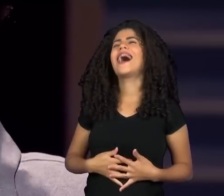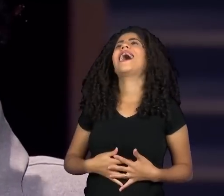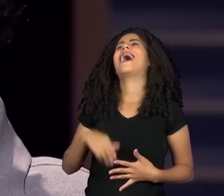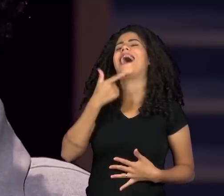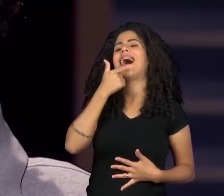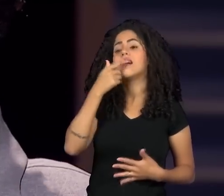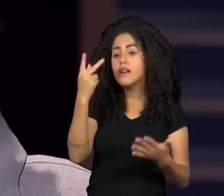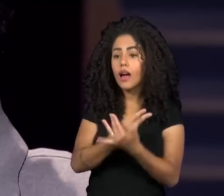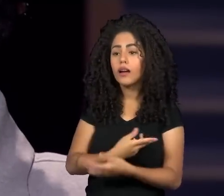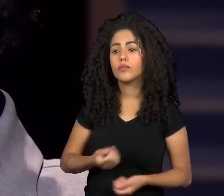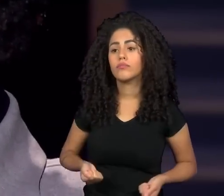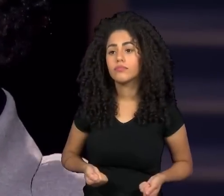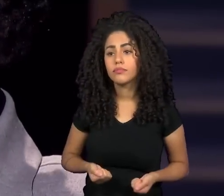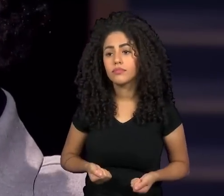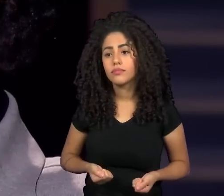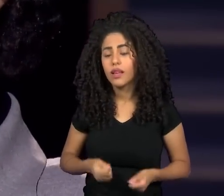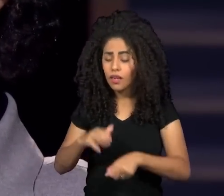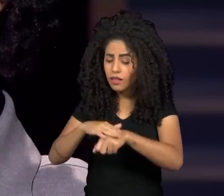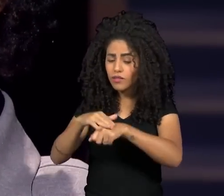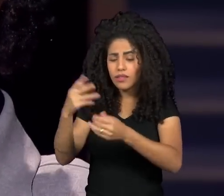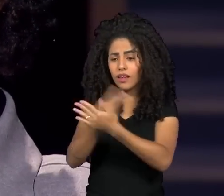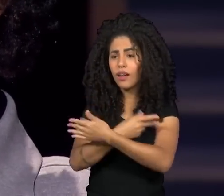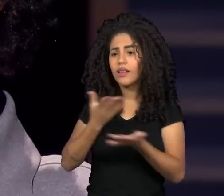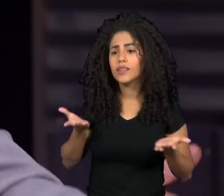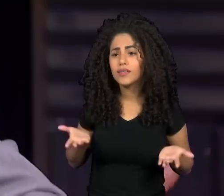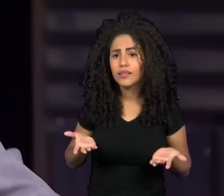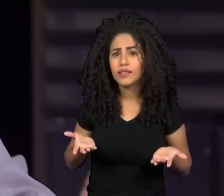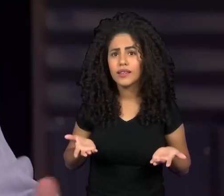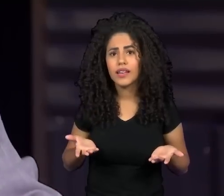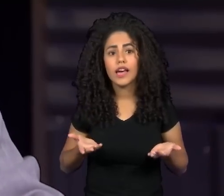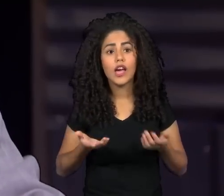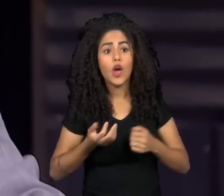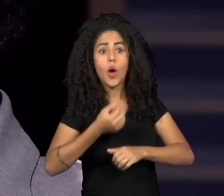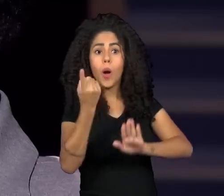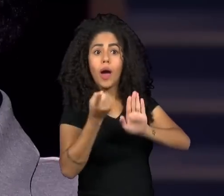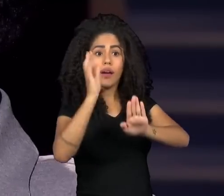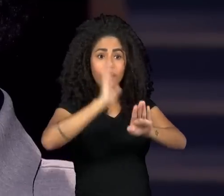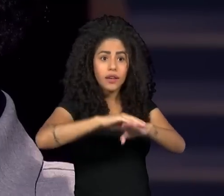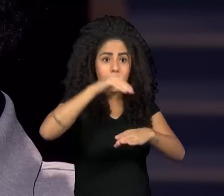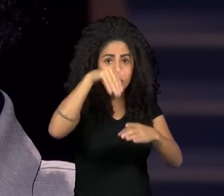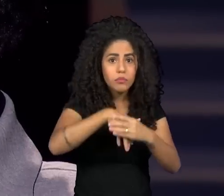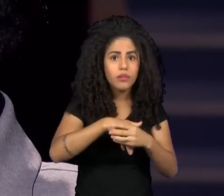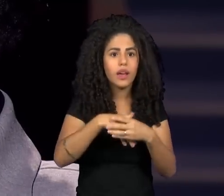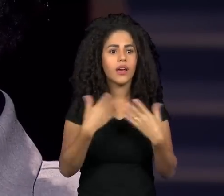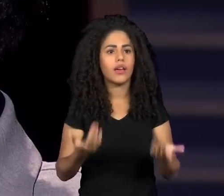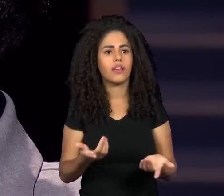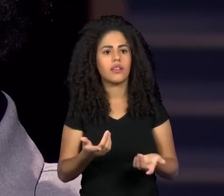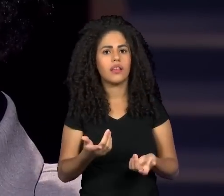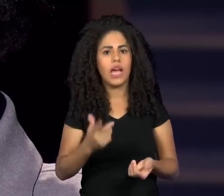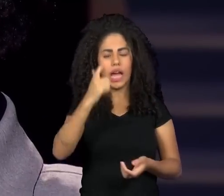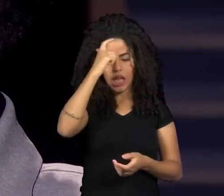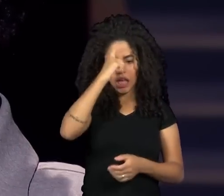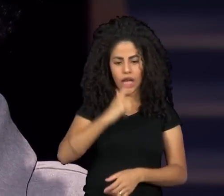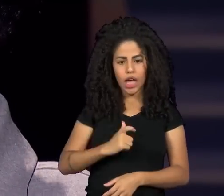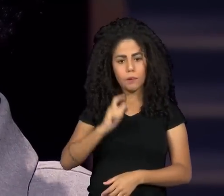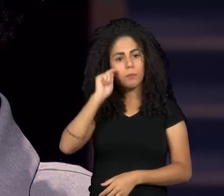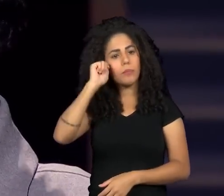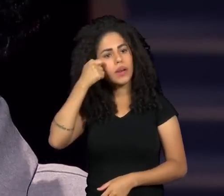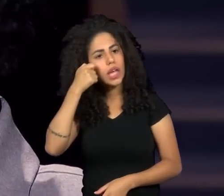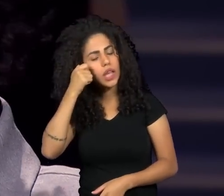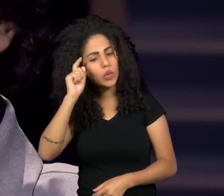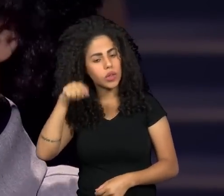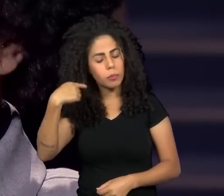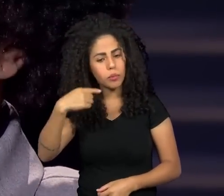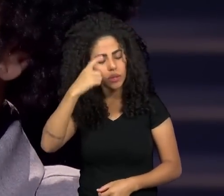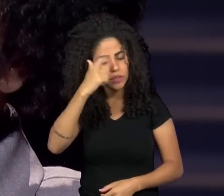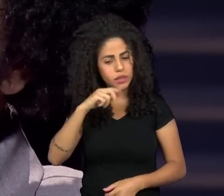tudo errado, irmão. Ele fez tudo errado, ele estava ganho. Ele estava ganho no primeiro turno. Foi inventar de falar primeiro que era negro, e depois falou que era pardo. E